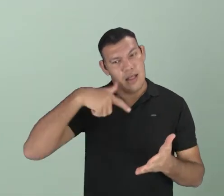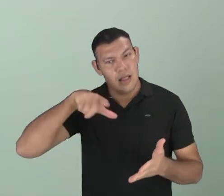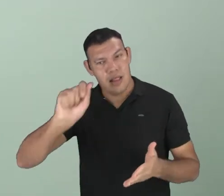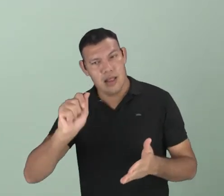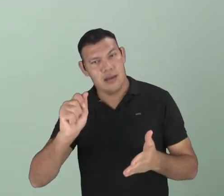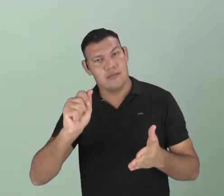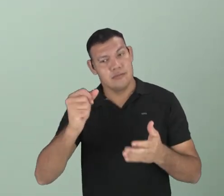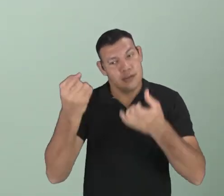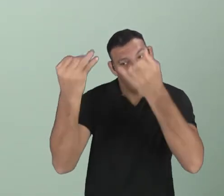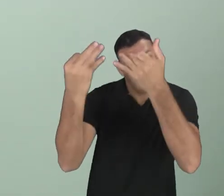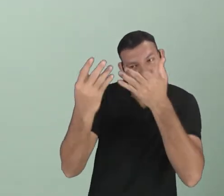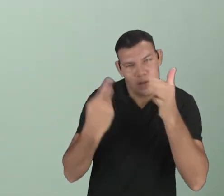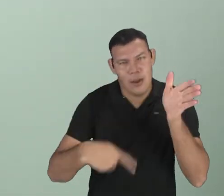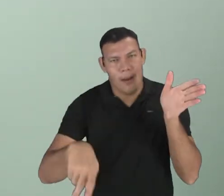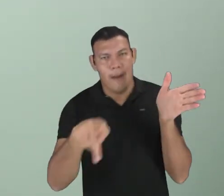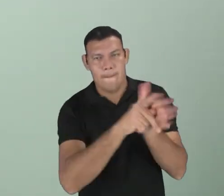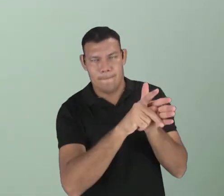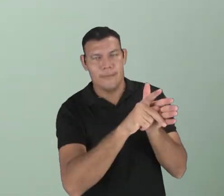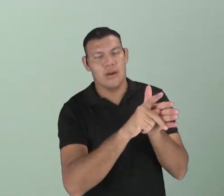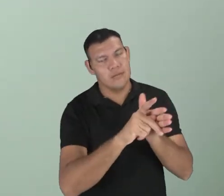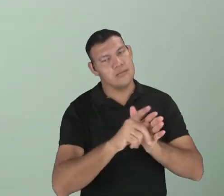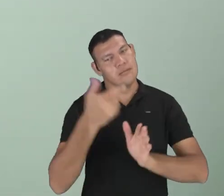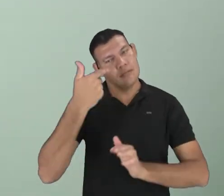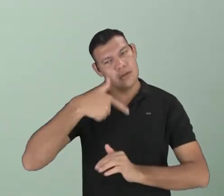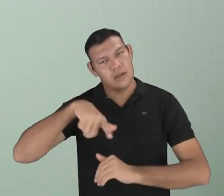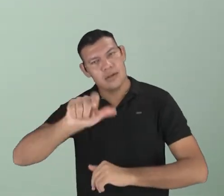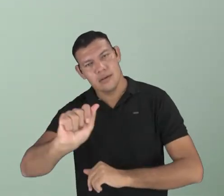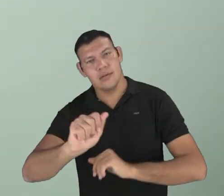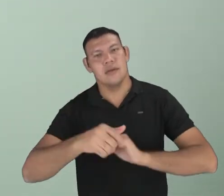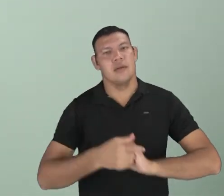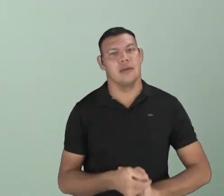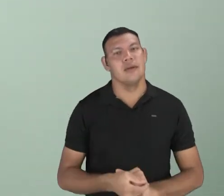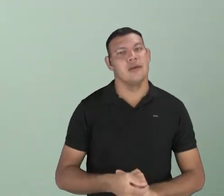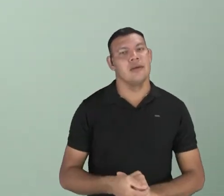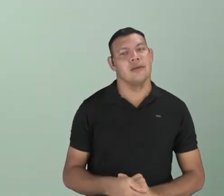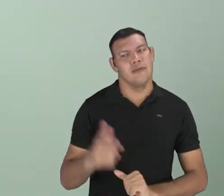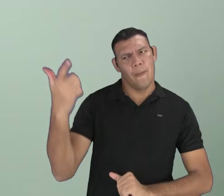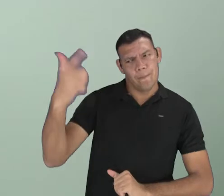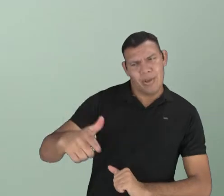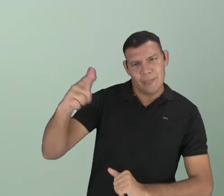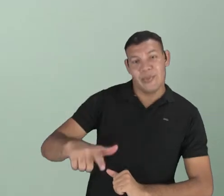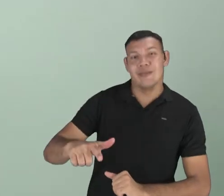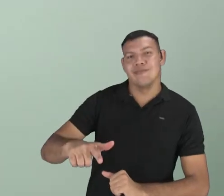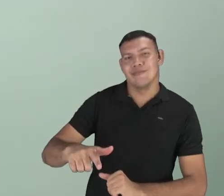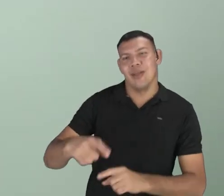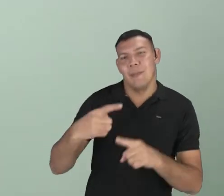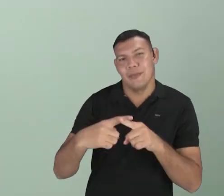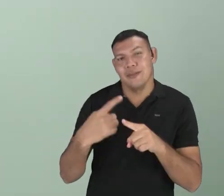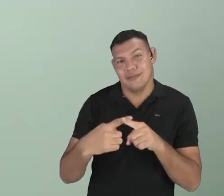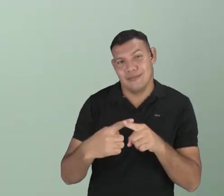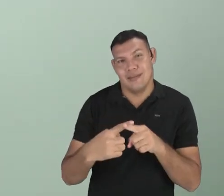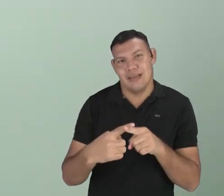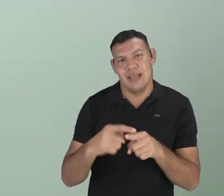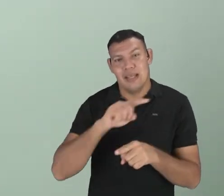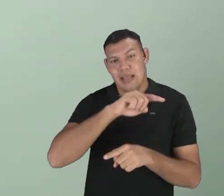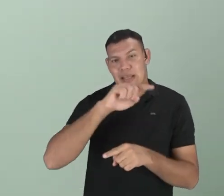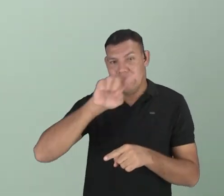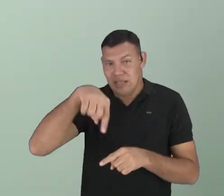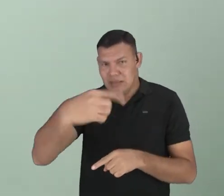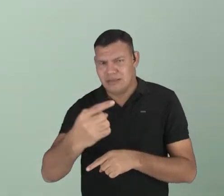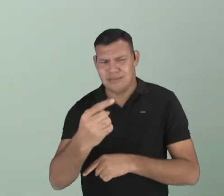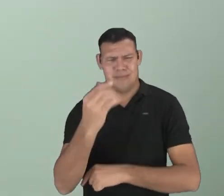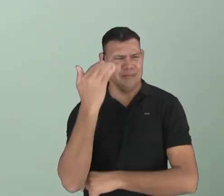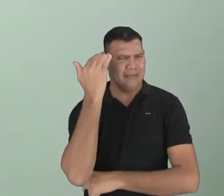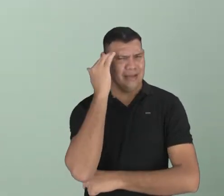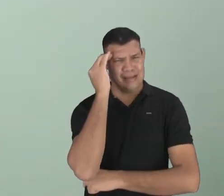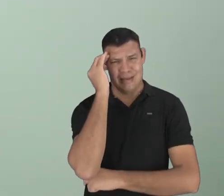da própria língua, da função, a língua falando dela mesma, tem que ser repetitivo, porque senão vocês vão ficar, mas eu não entendi. É